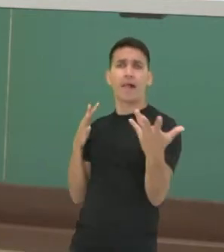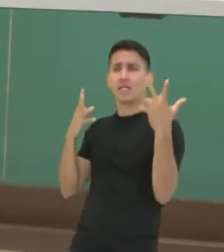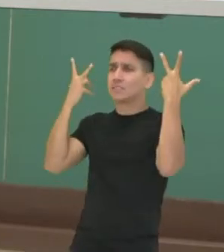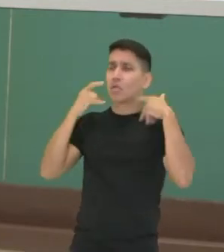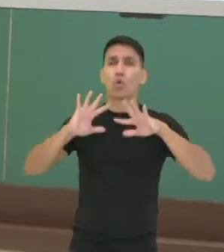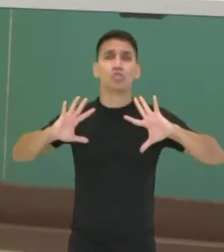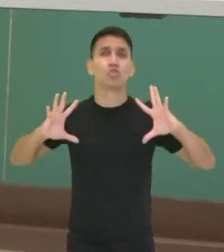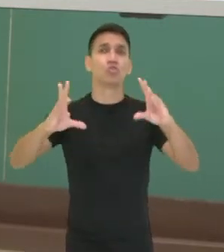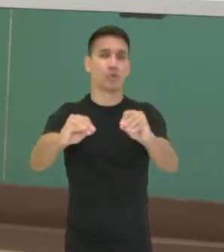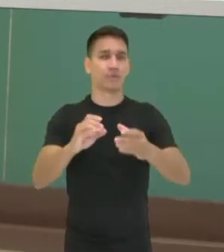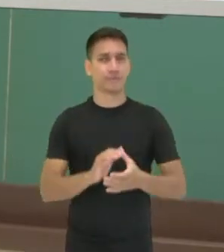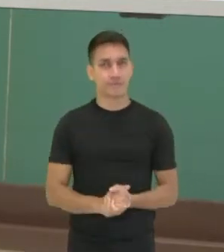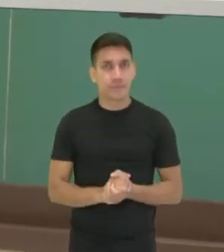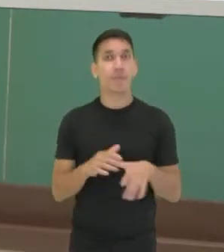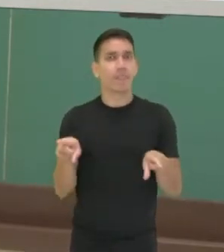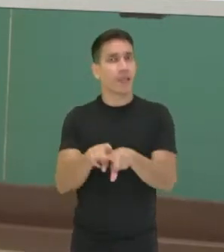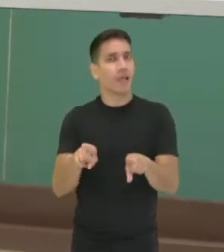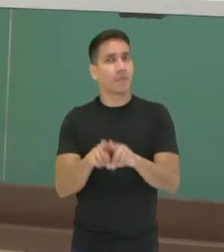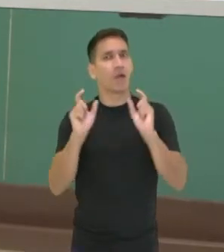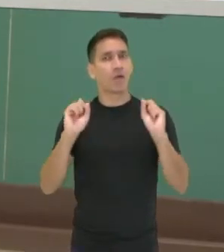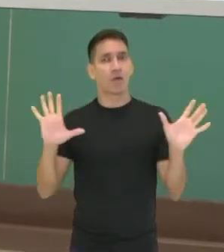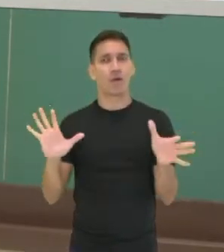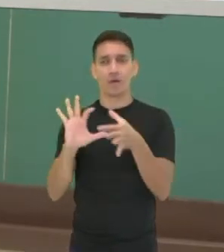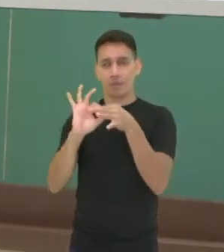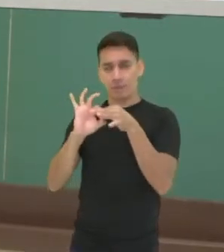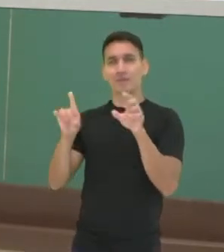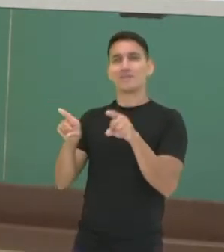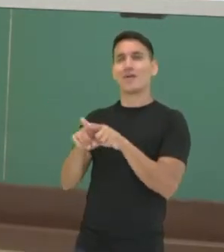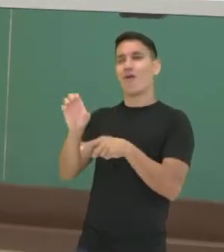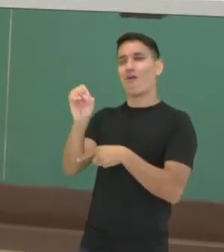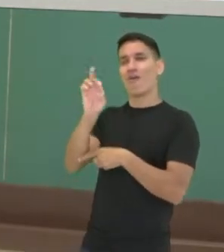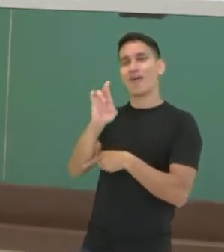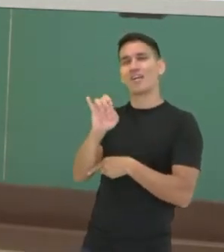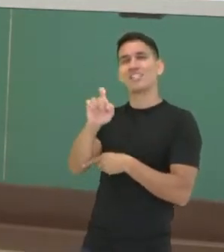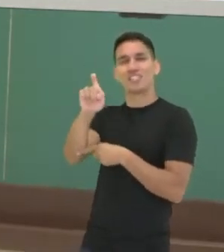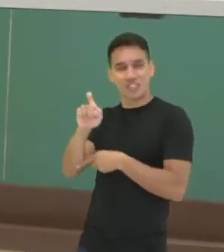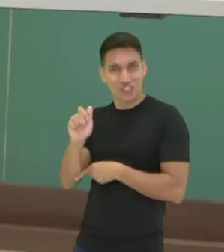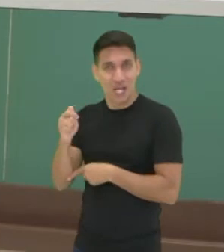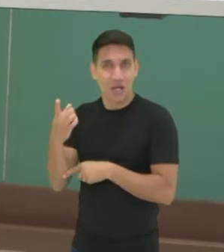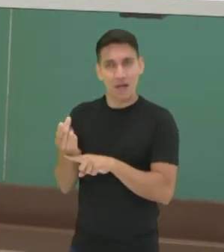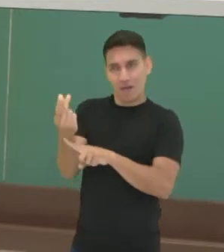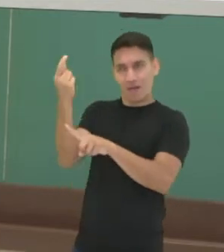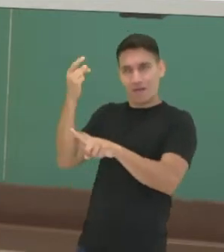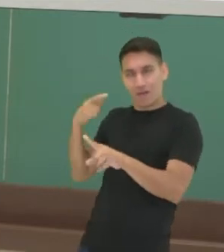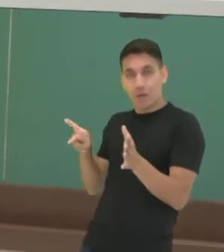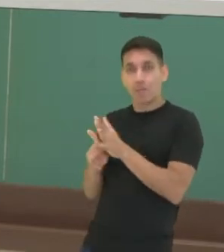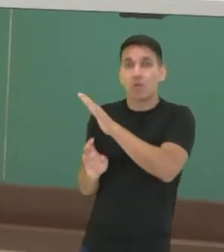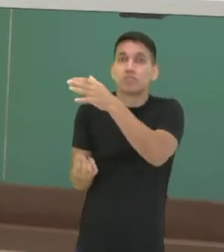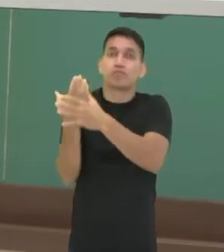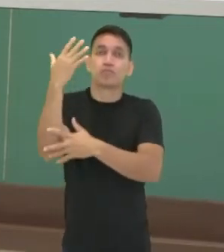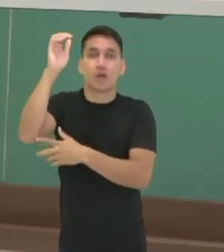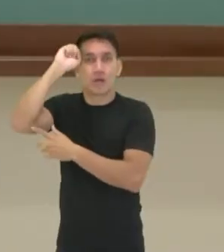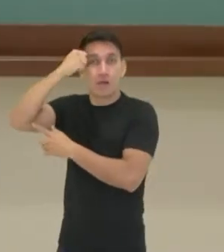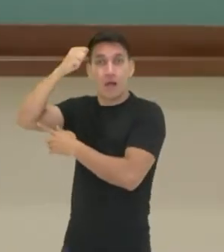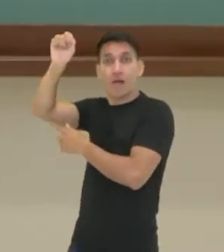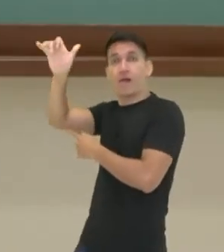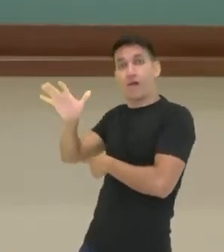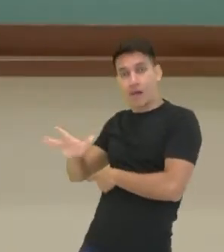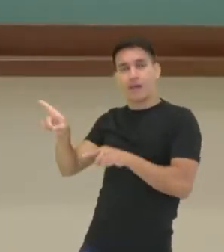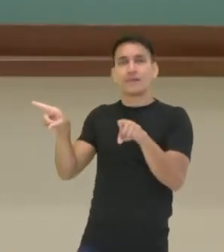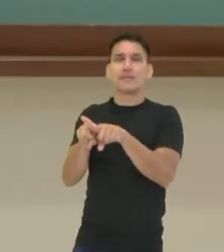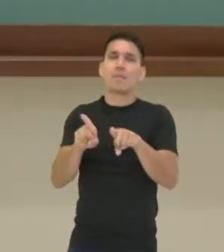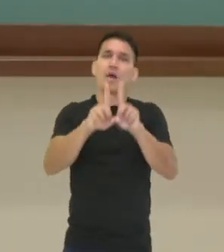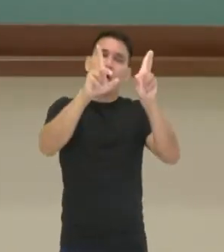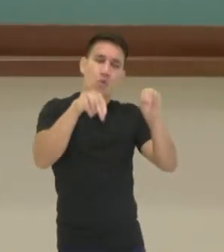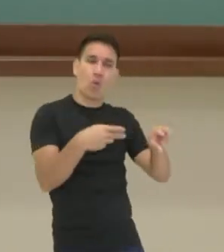geral. Também ao culto aos orixás, mas aos ancestrais. Nas religiões de matriz africana, como é o caso também das